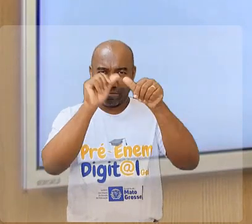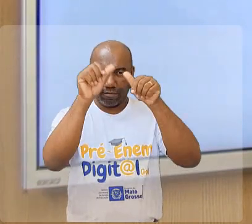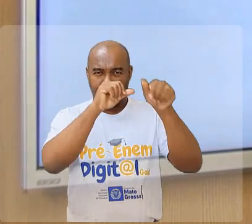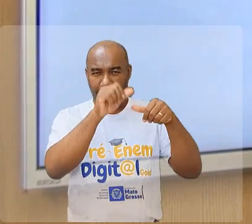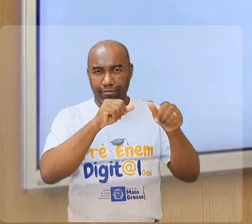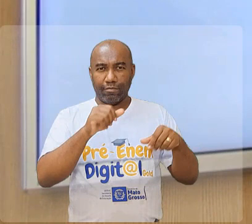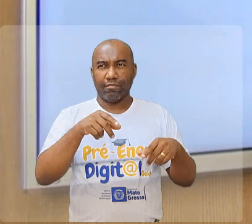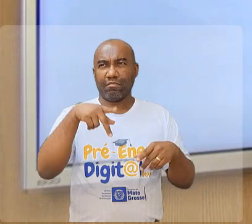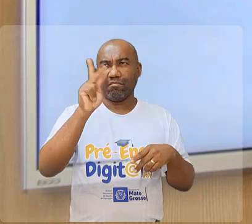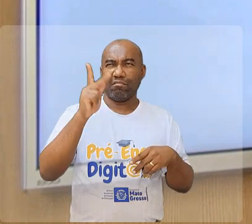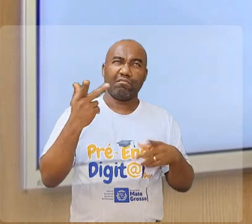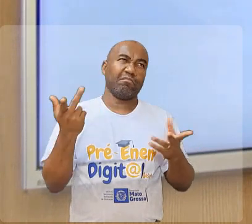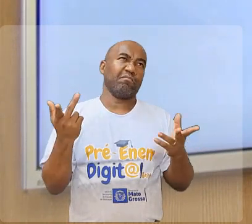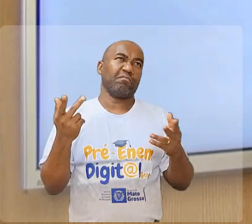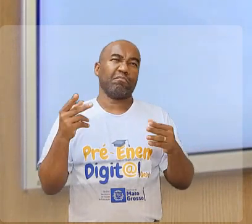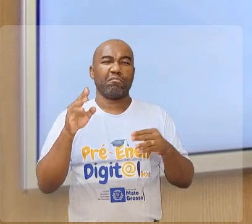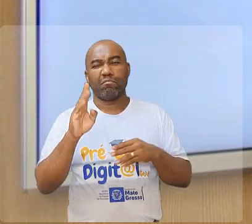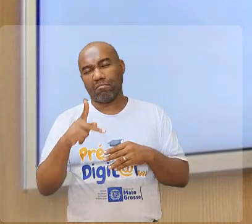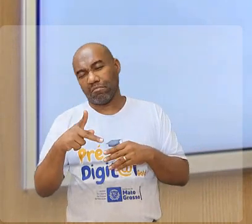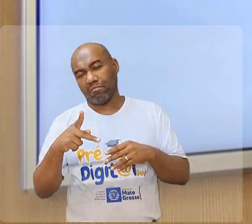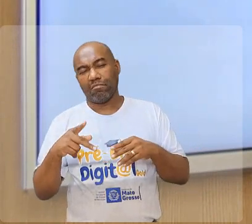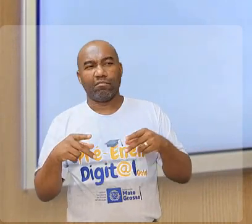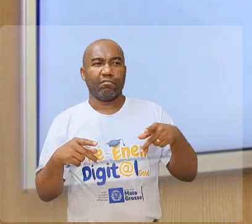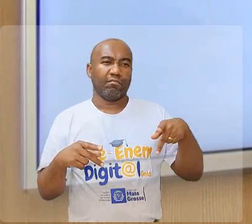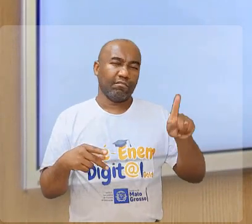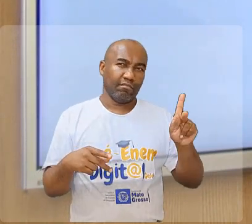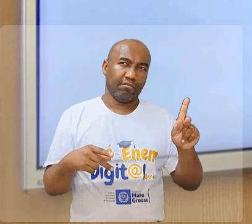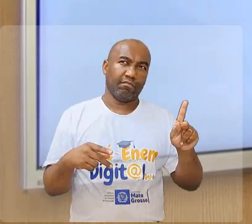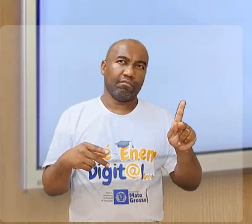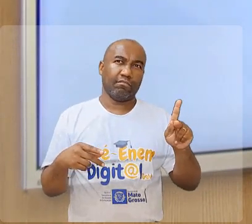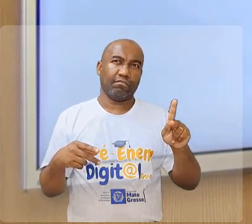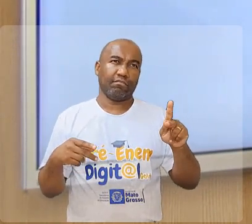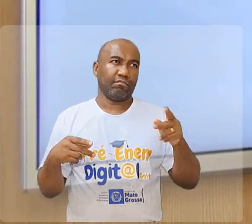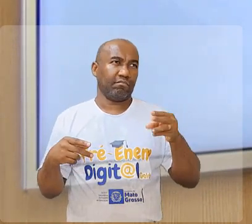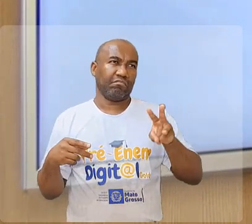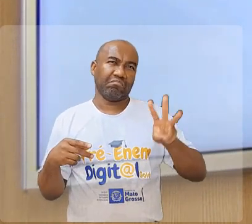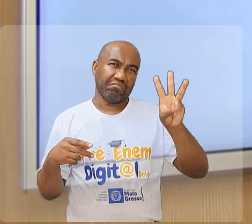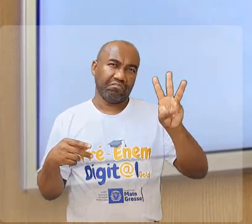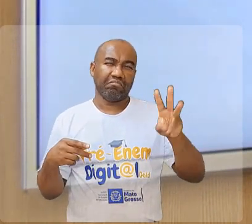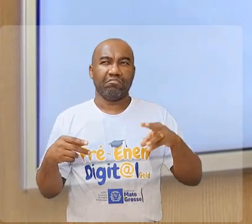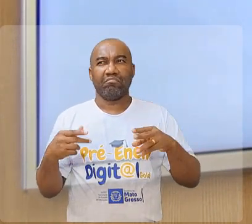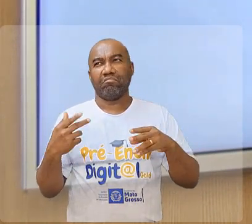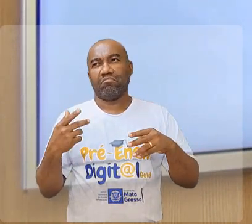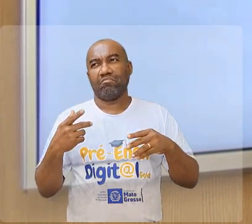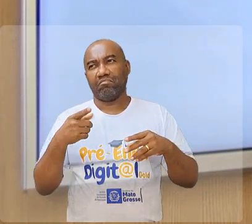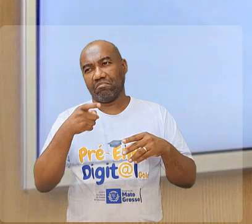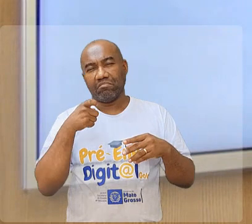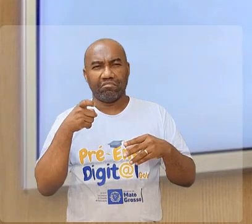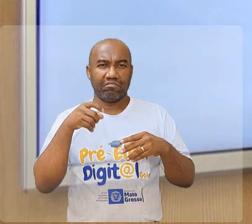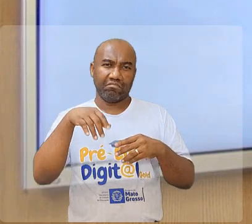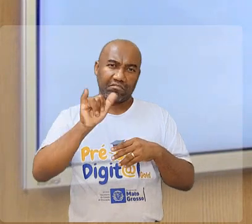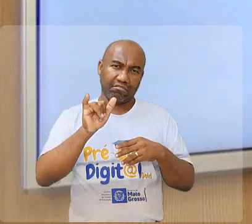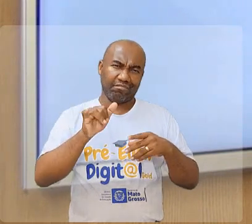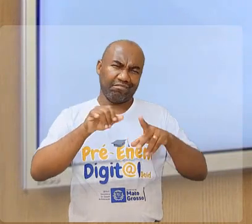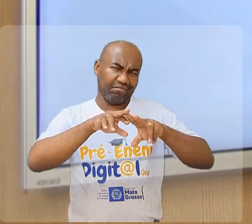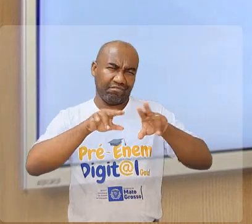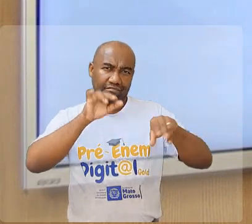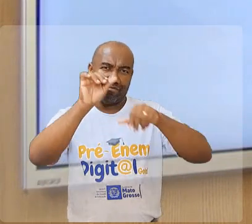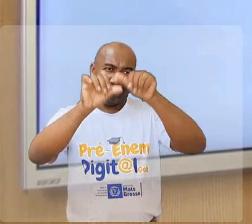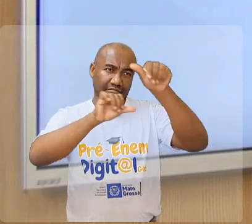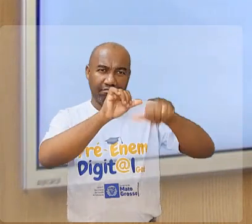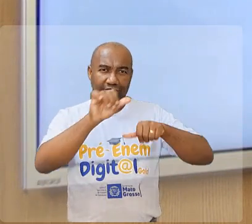põe k k p w x y e tenta fazer